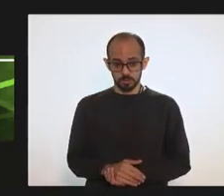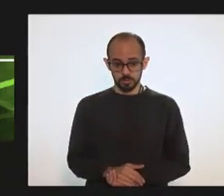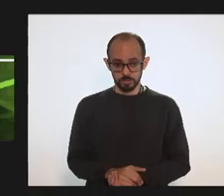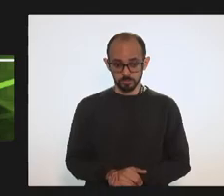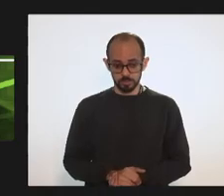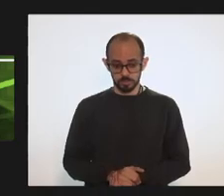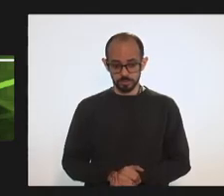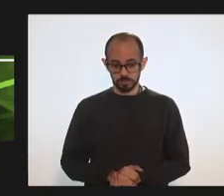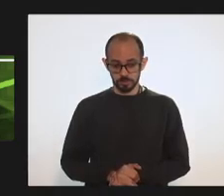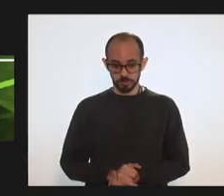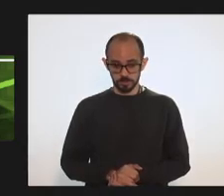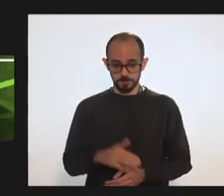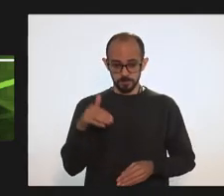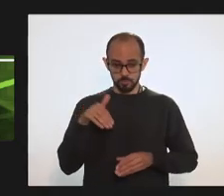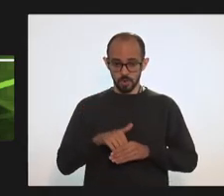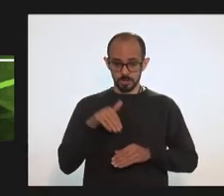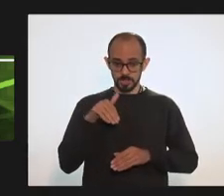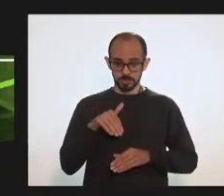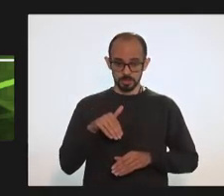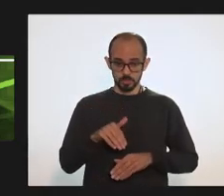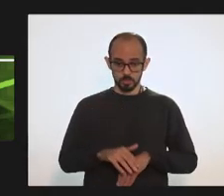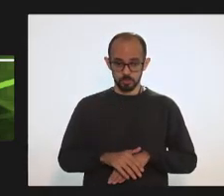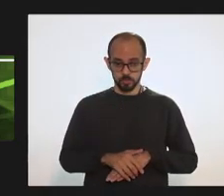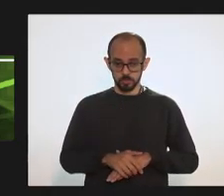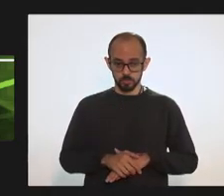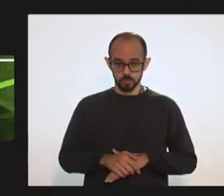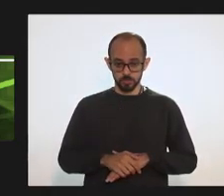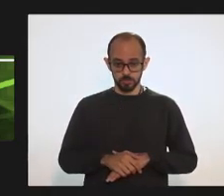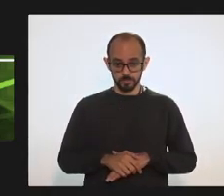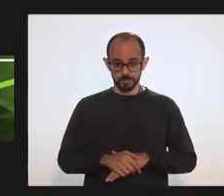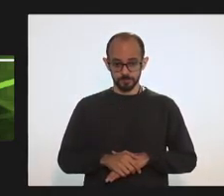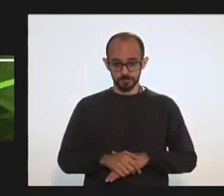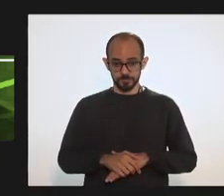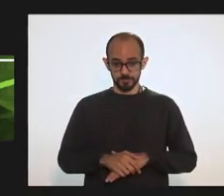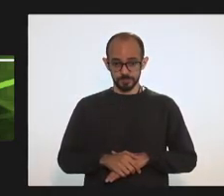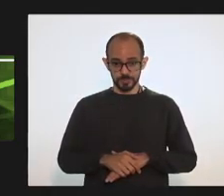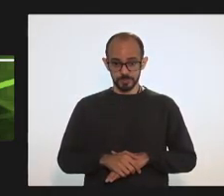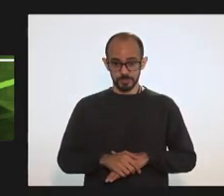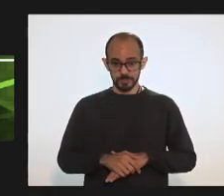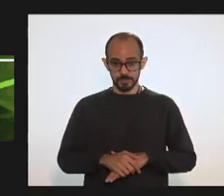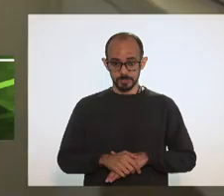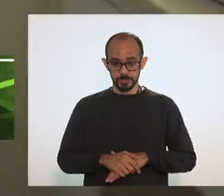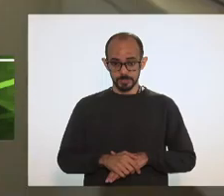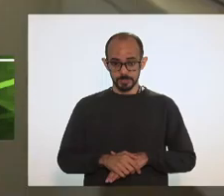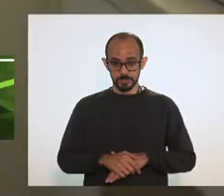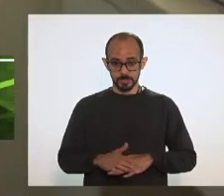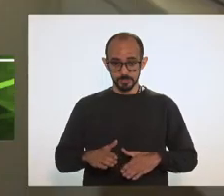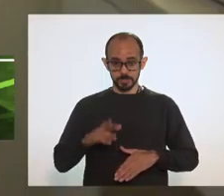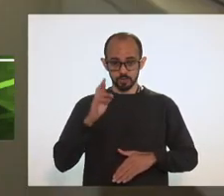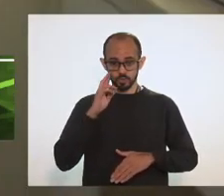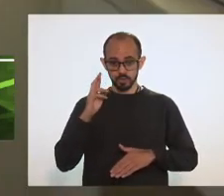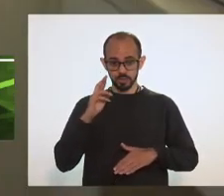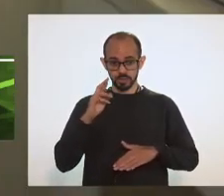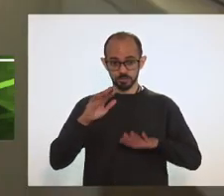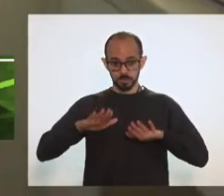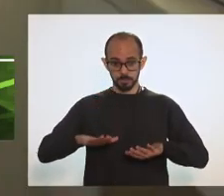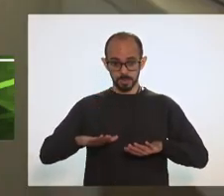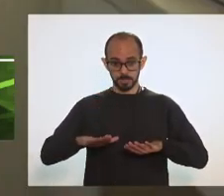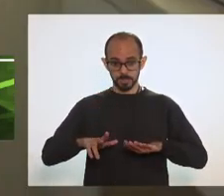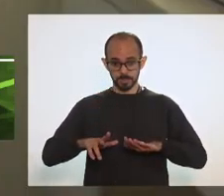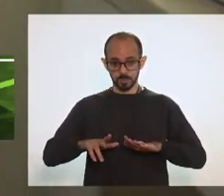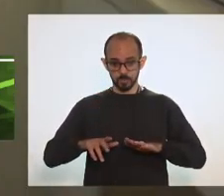15. Contrário às emendas de número 1, 3, 4, 6, 9, 11, 12 e